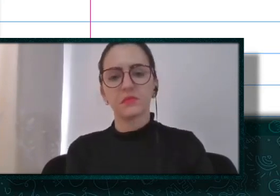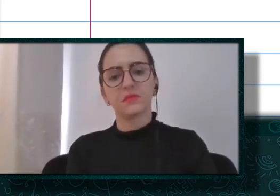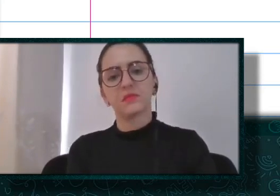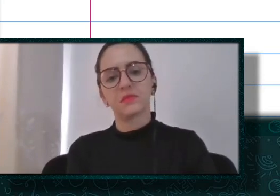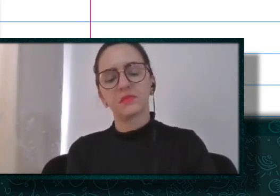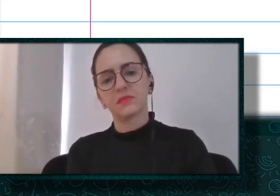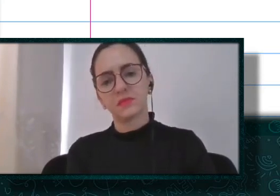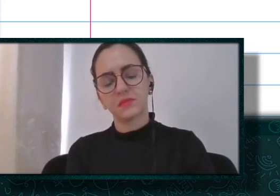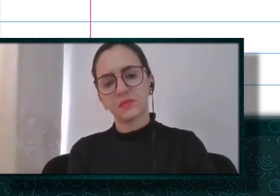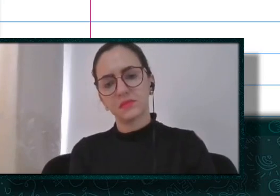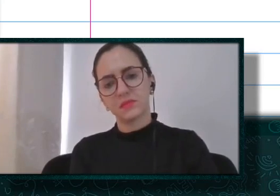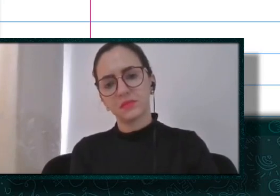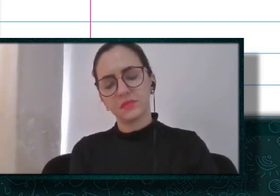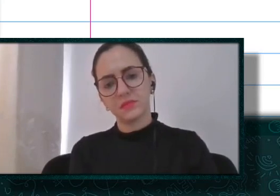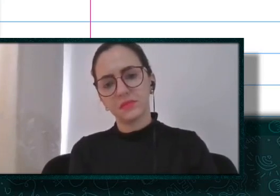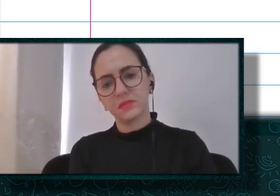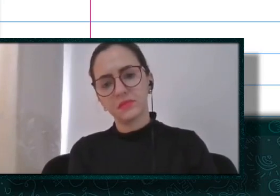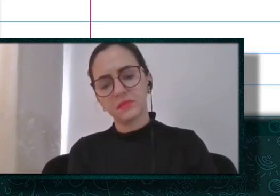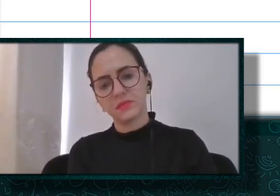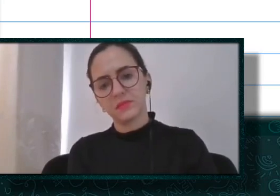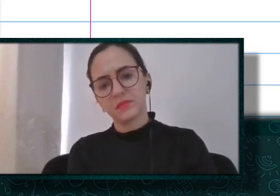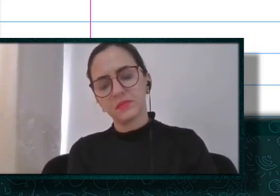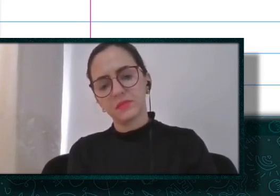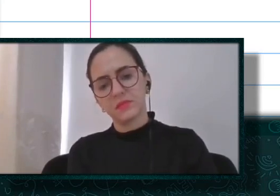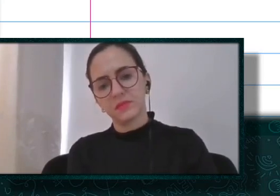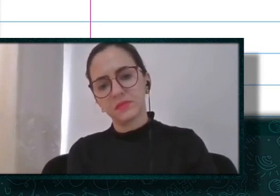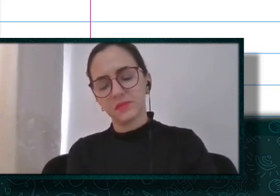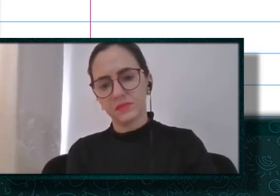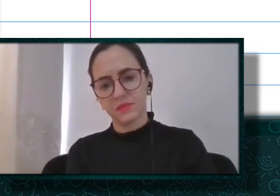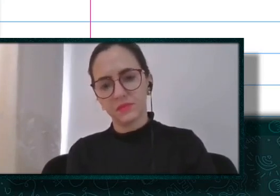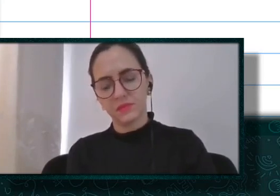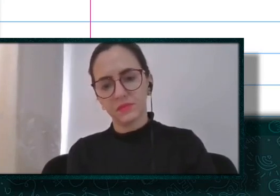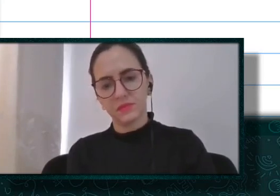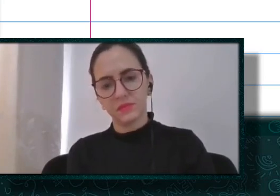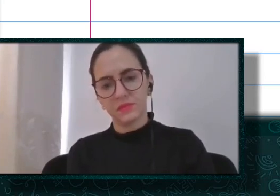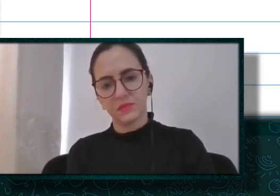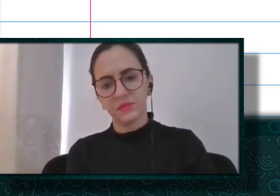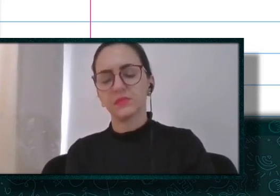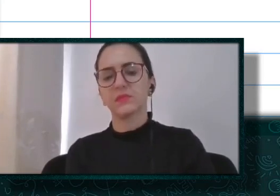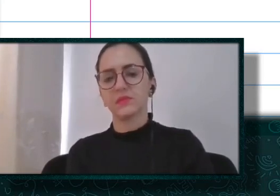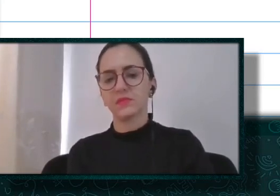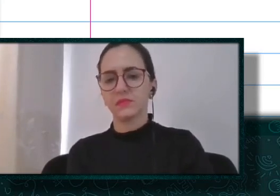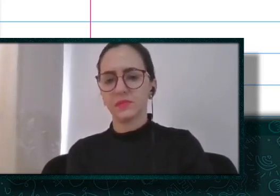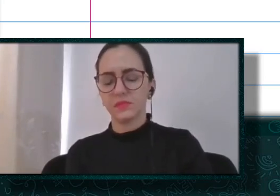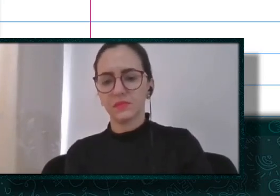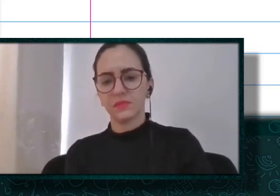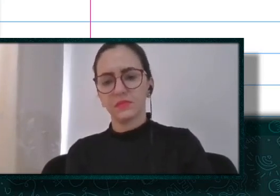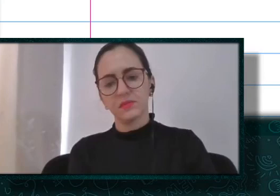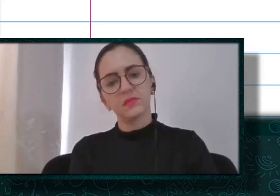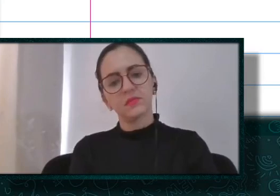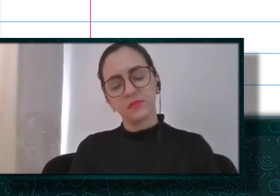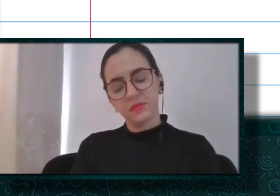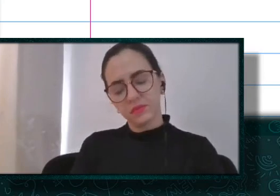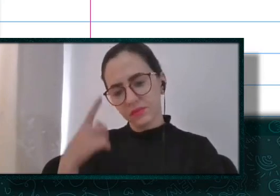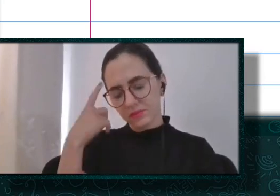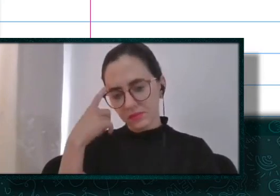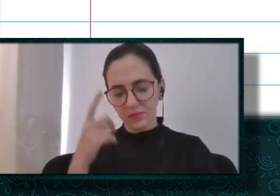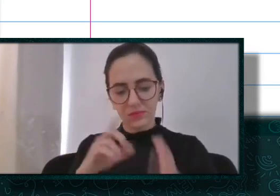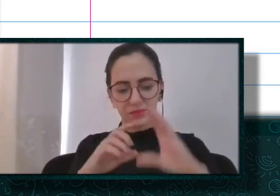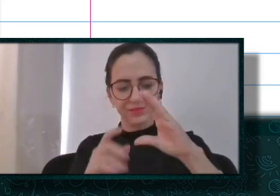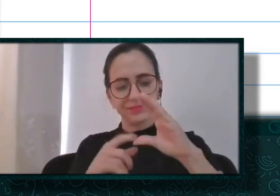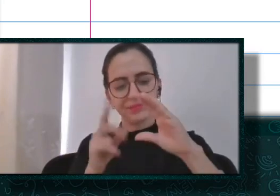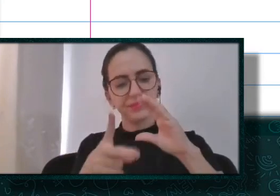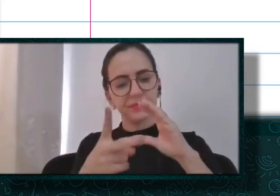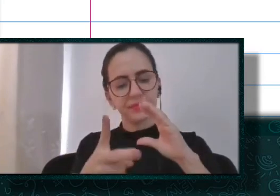A concentração permaneceu exatamente a mesma, só que o volume aumentou, porque os volumes, como são diferentes, eles são iguais, eles